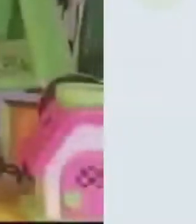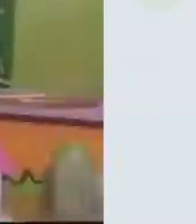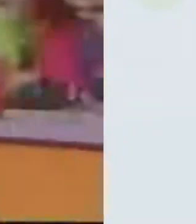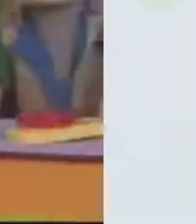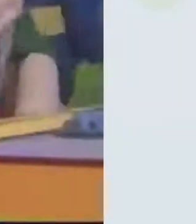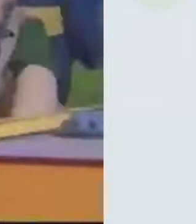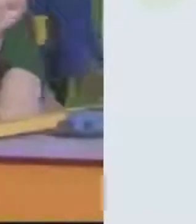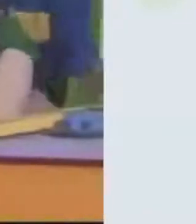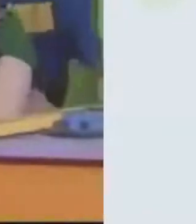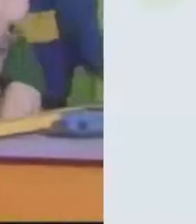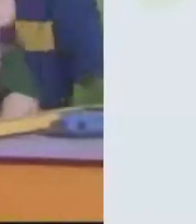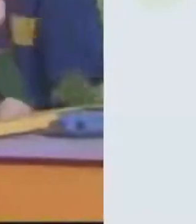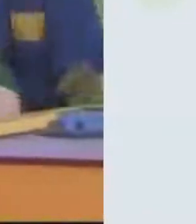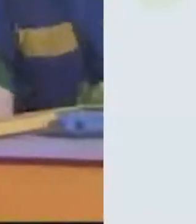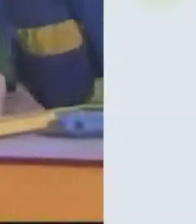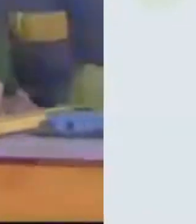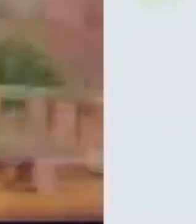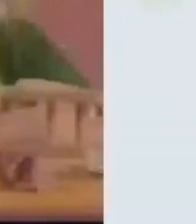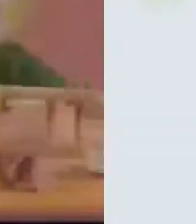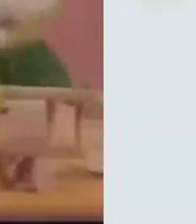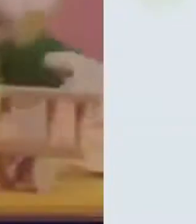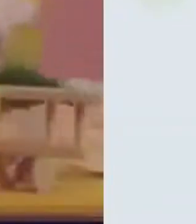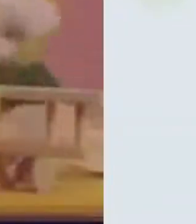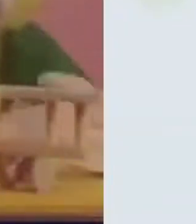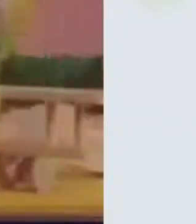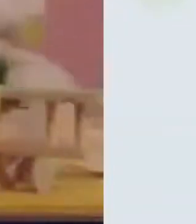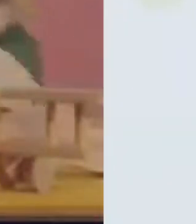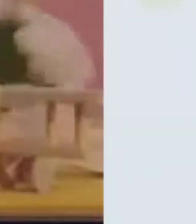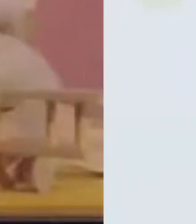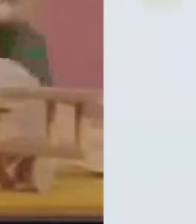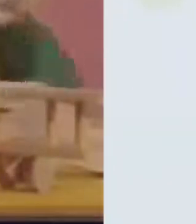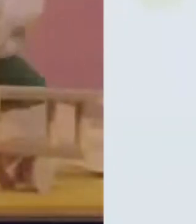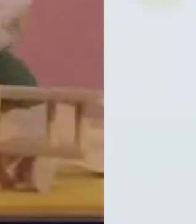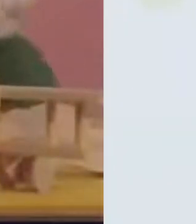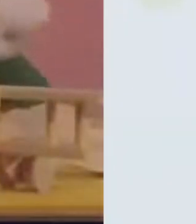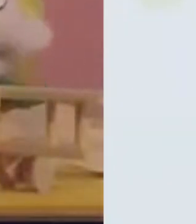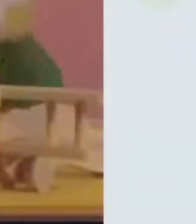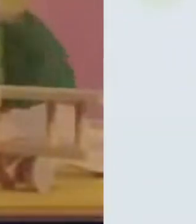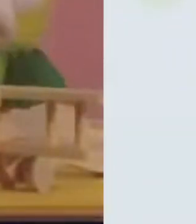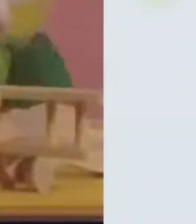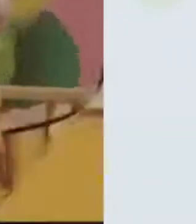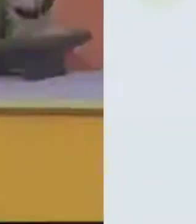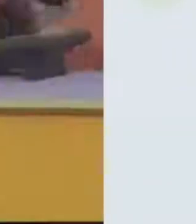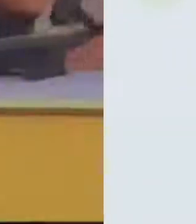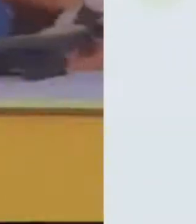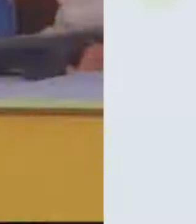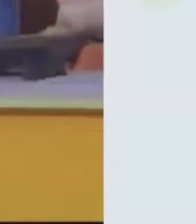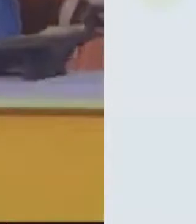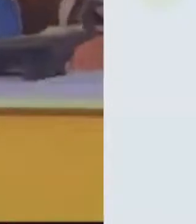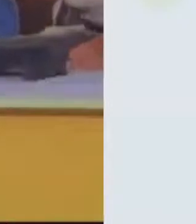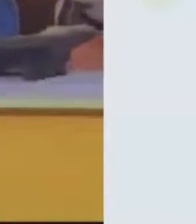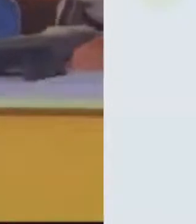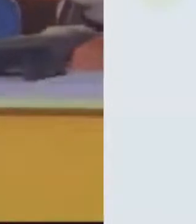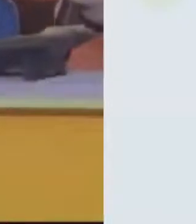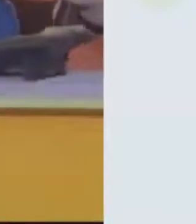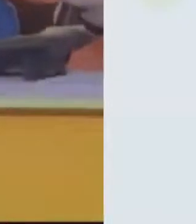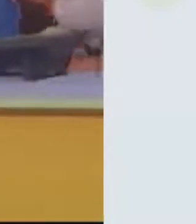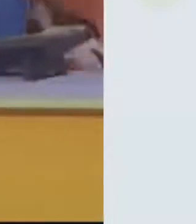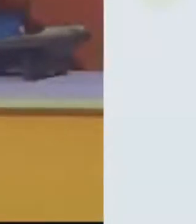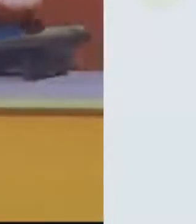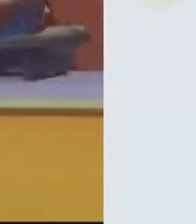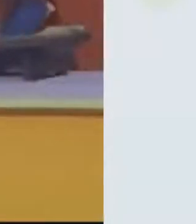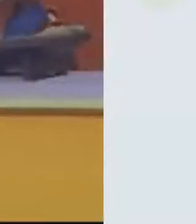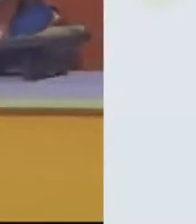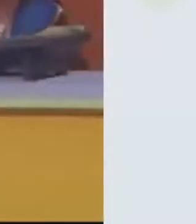amigo e que tá bem forte. Os camaradinhas é uma turminha de escola. Camaradinha é aquele que sempre vem te ver. Sempre essa pode fazer com você. Quanta coisa boa tem para